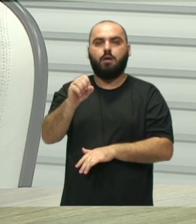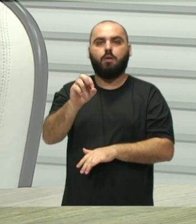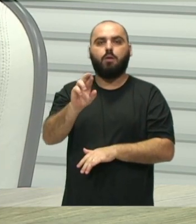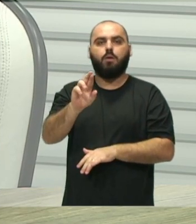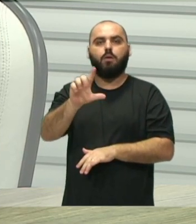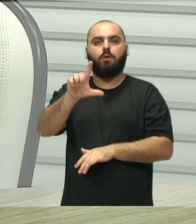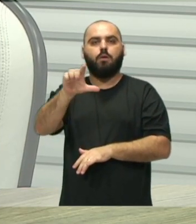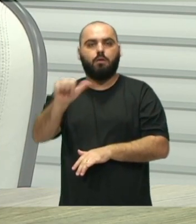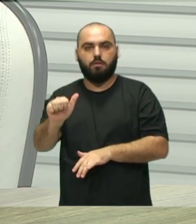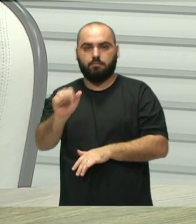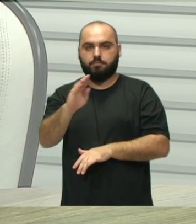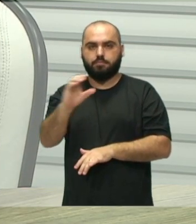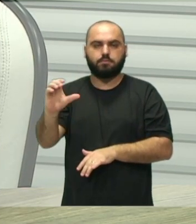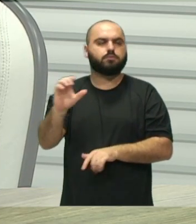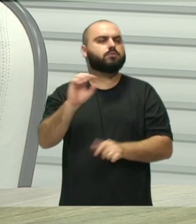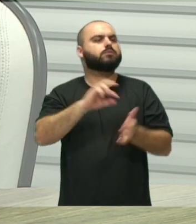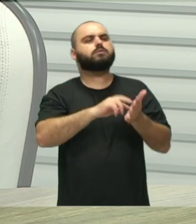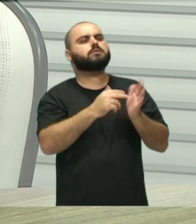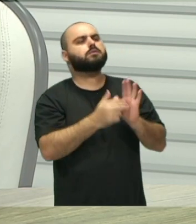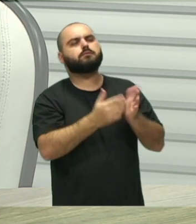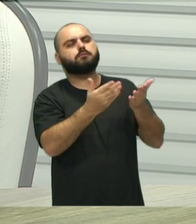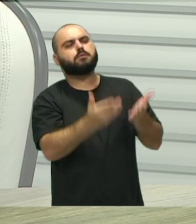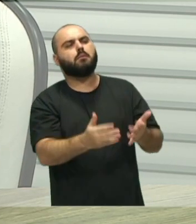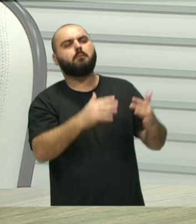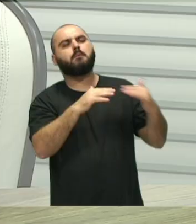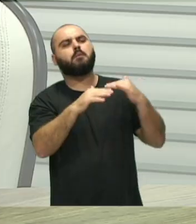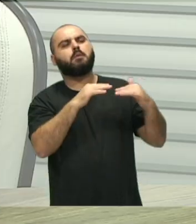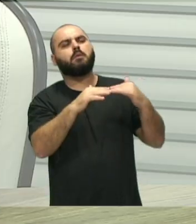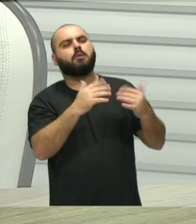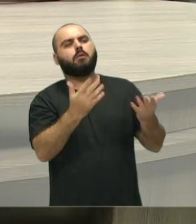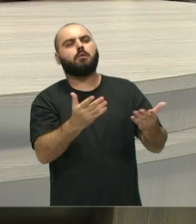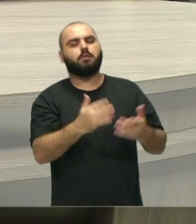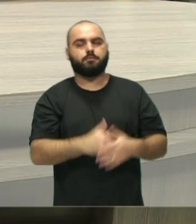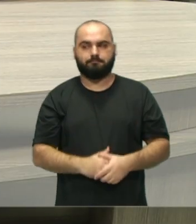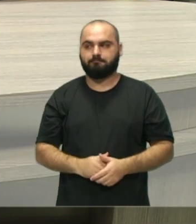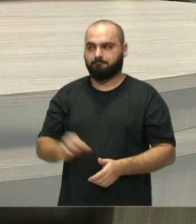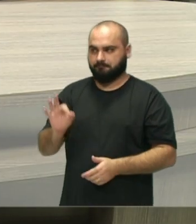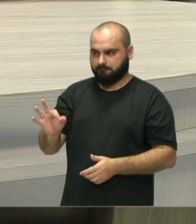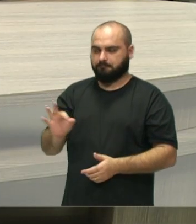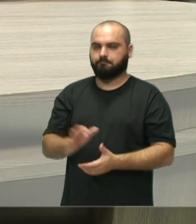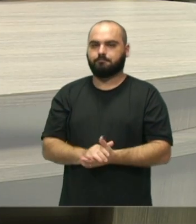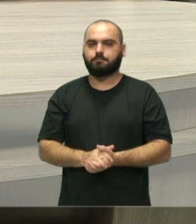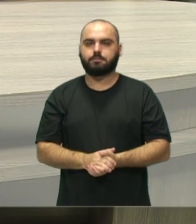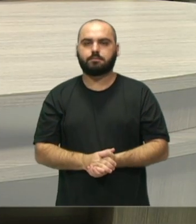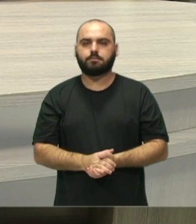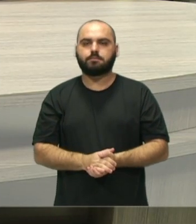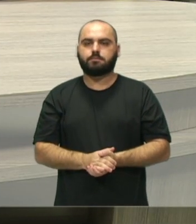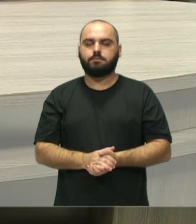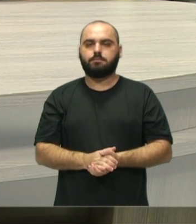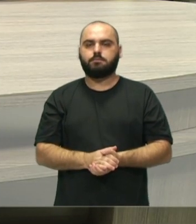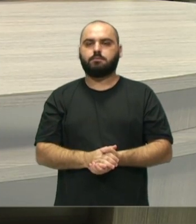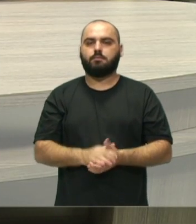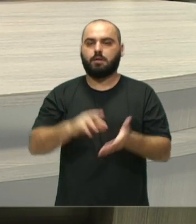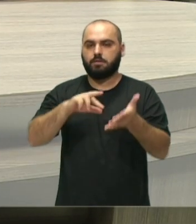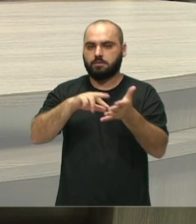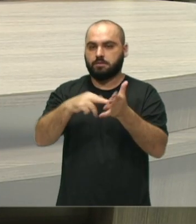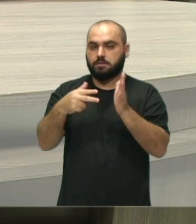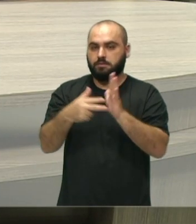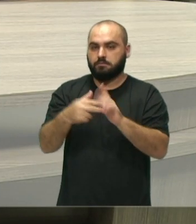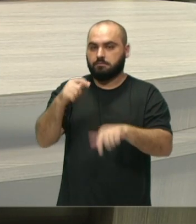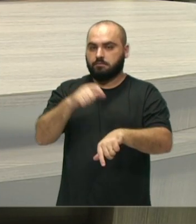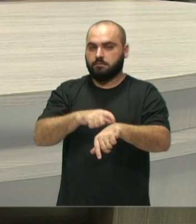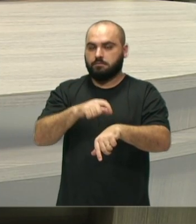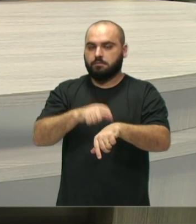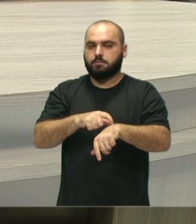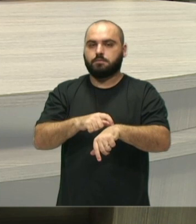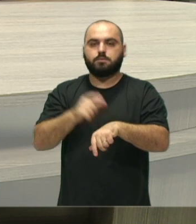né? O que significa mobilidade ativa? Então, mobilidade ativa é a forma de você se deslocar de